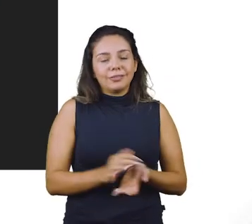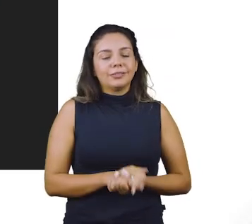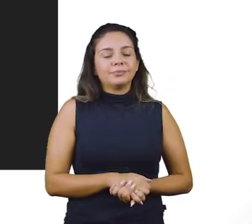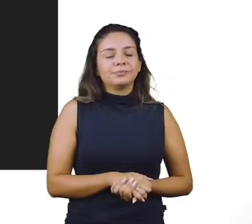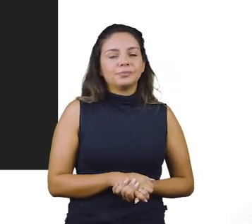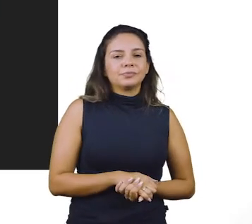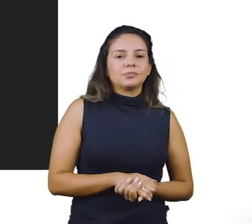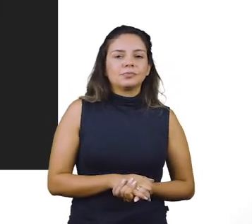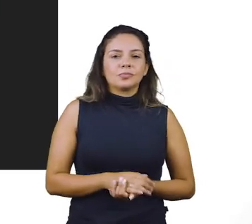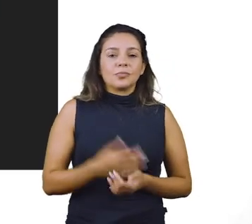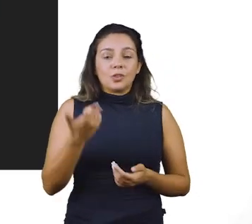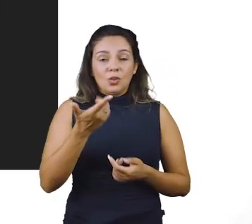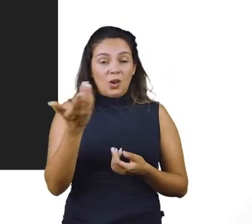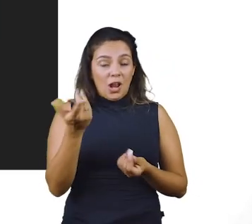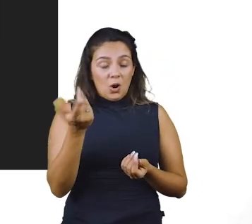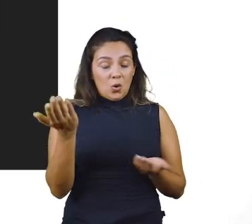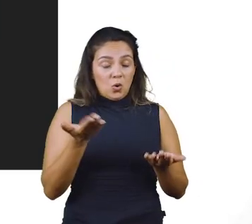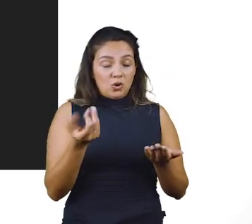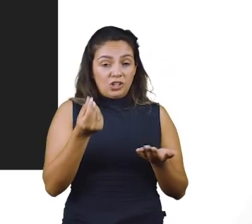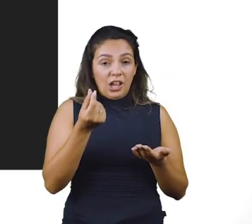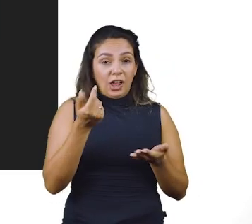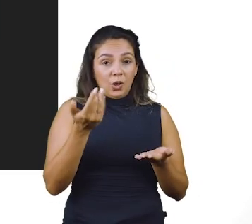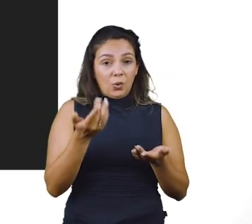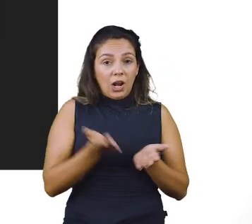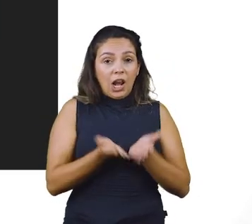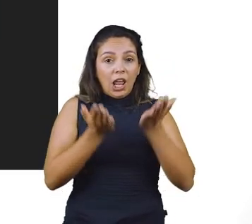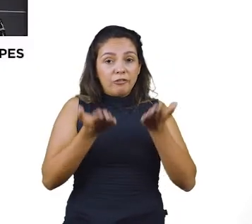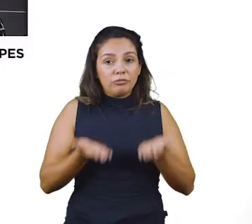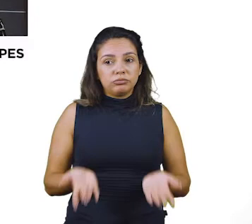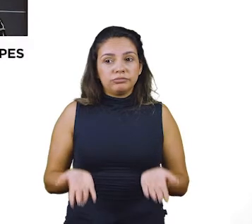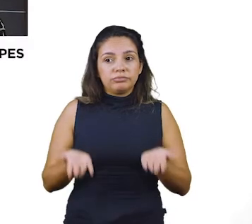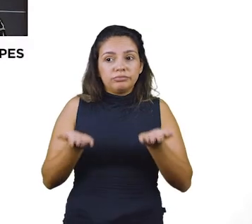que preocupa. Como é que você vê mais esse entrave?